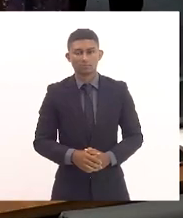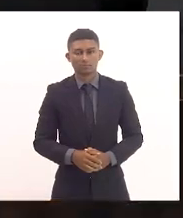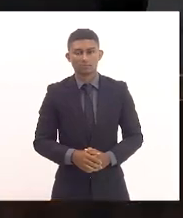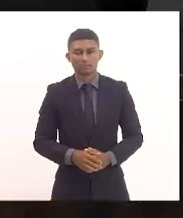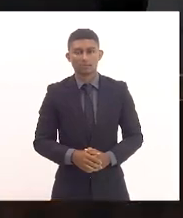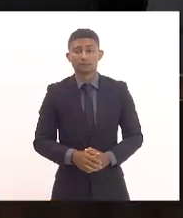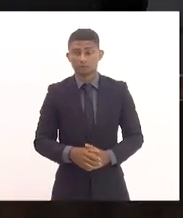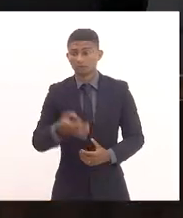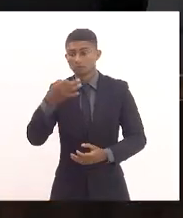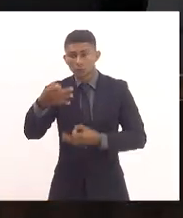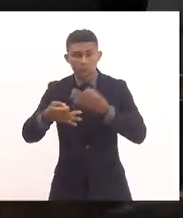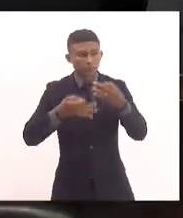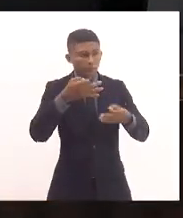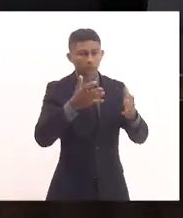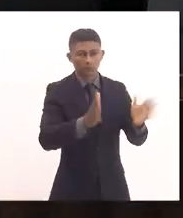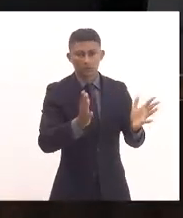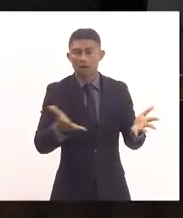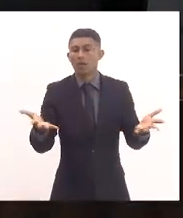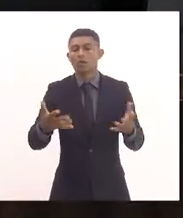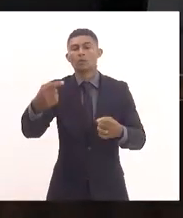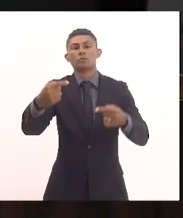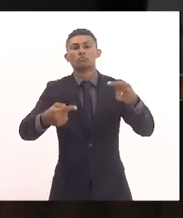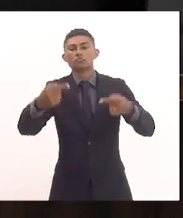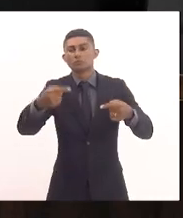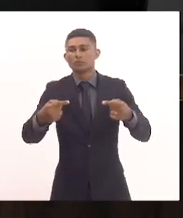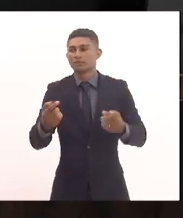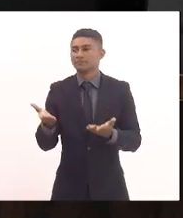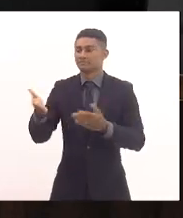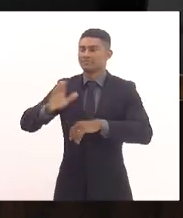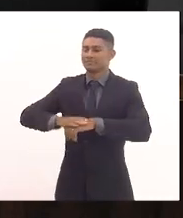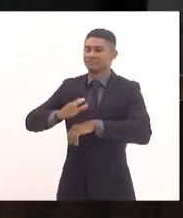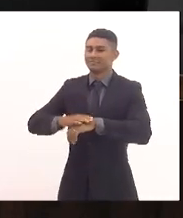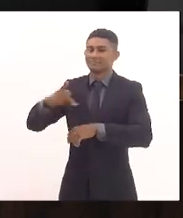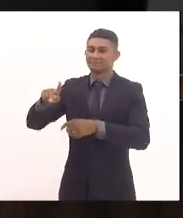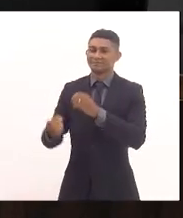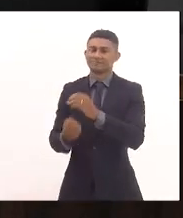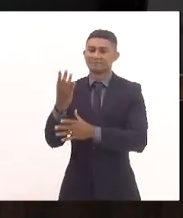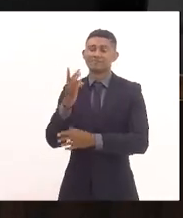Os pareceres emitidos em discussão. Para discutir, o autor, deputado